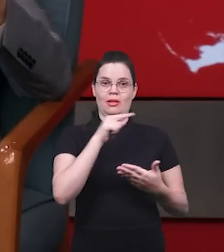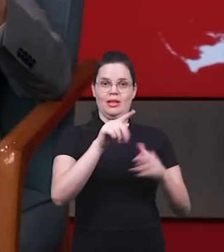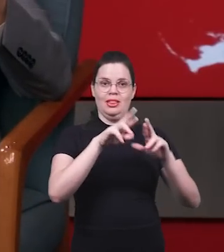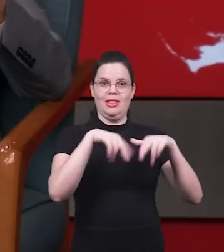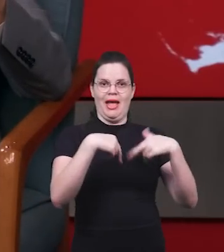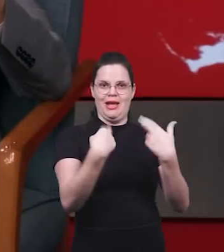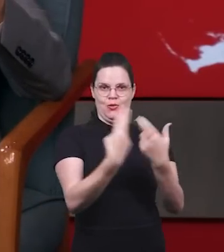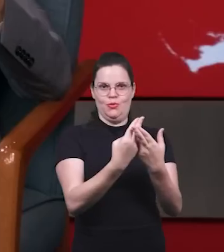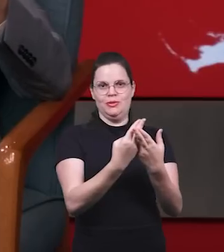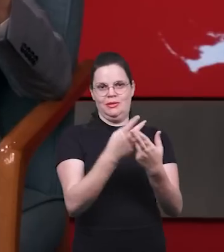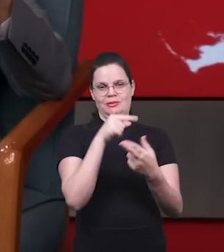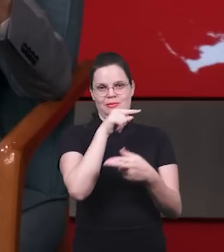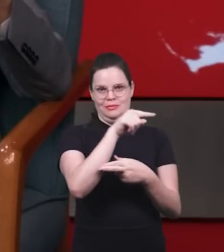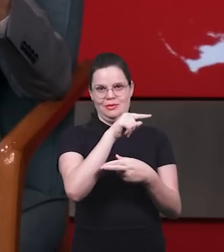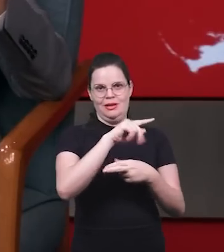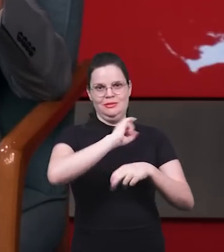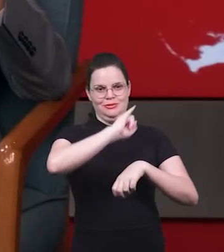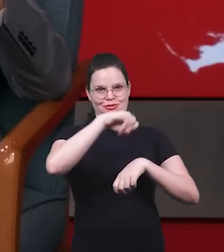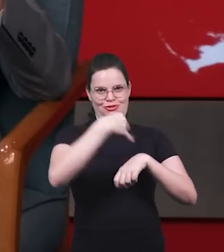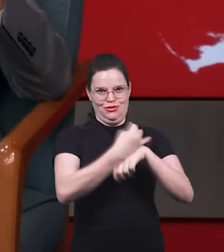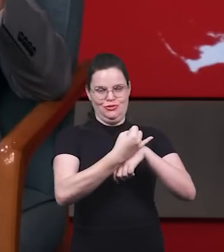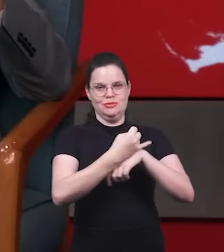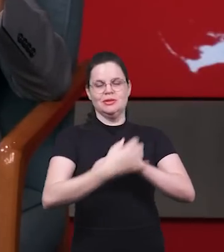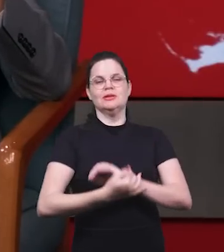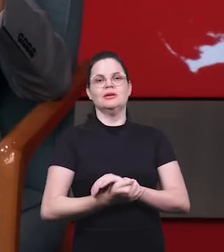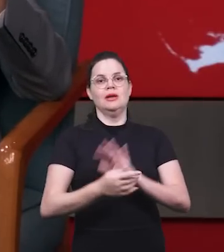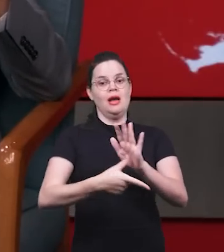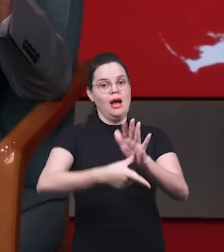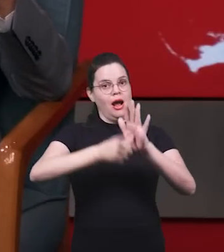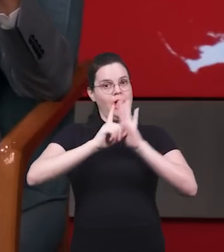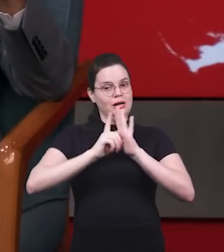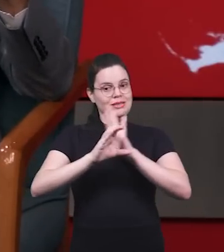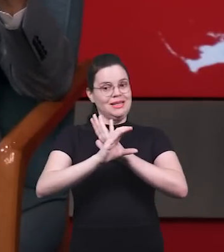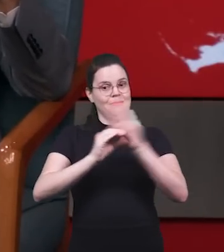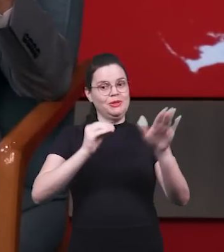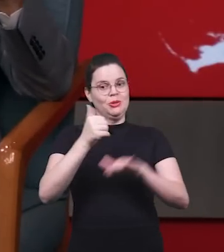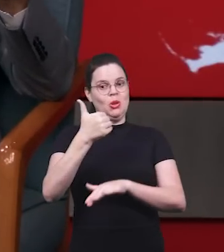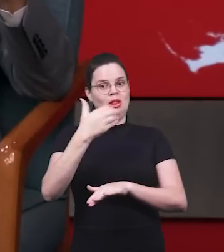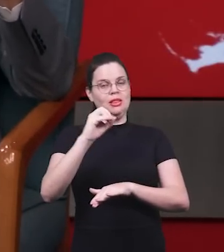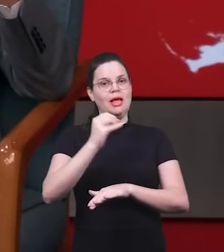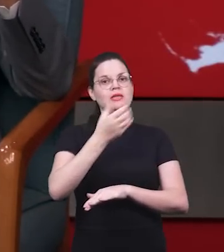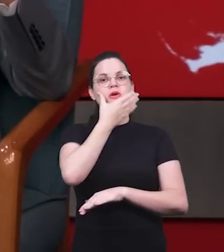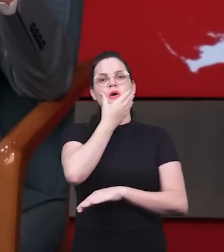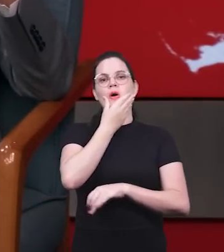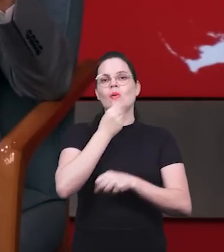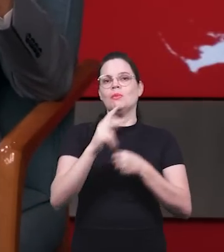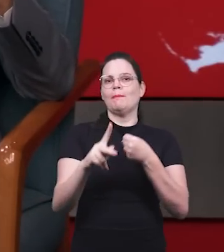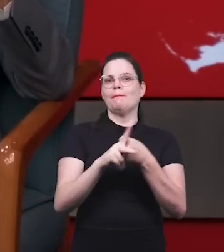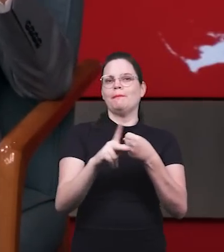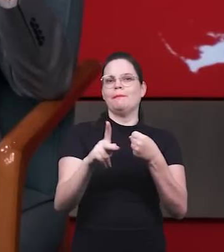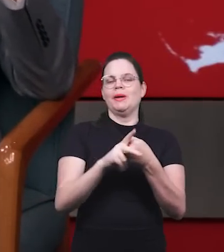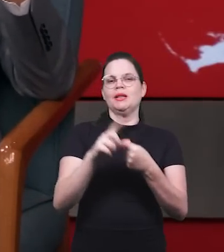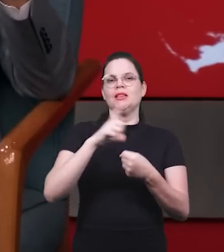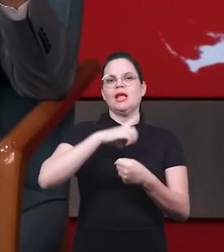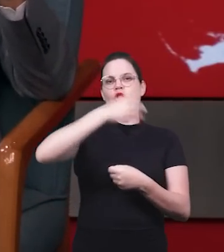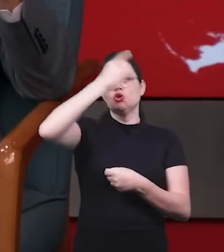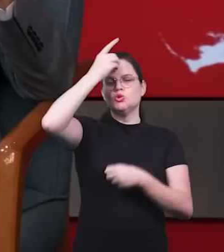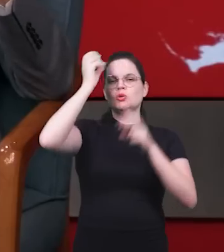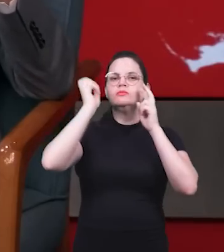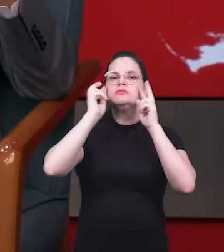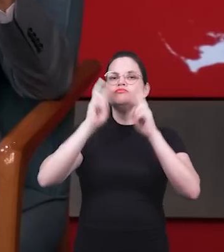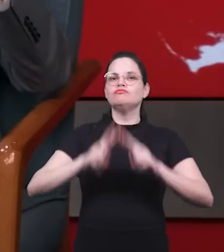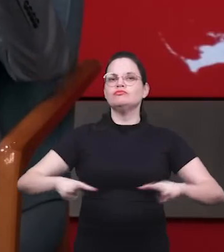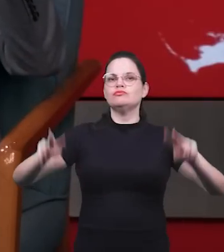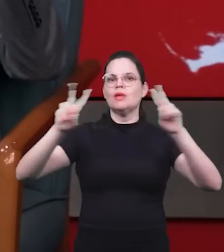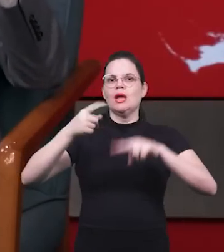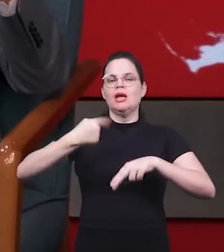nesse Concílio de Jerusalém, no capítulo 10, Pedro tem aquela visão, todos se lembram, quando ele tem a visão de um lençol, ele estava